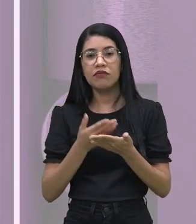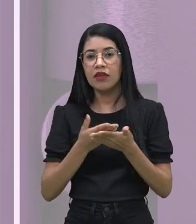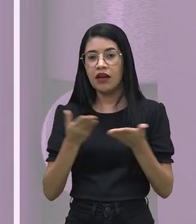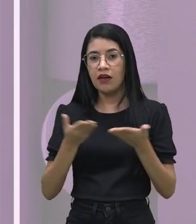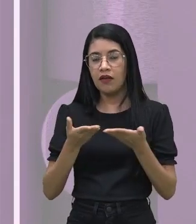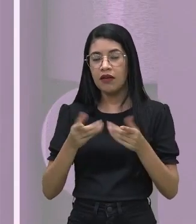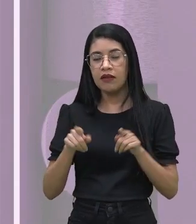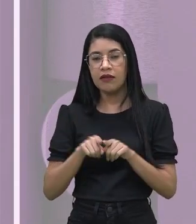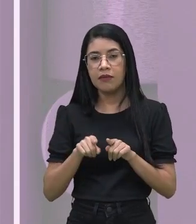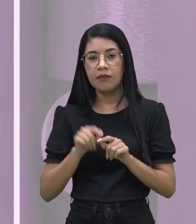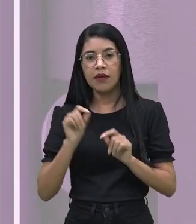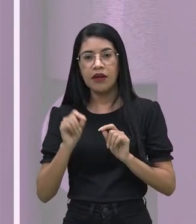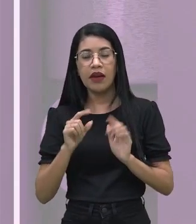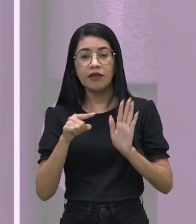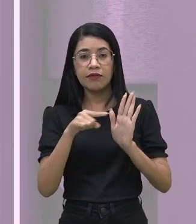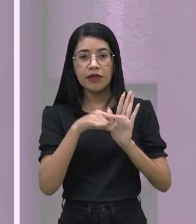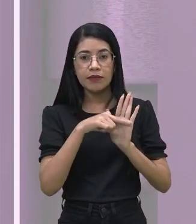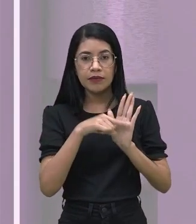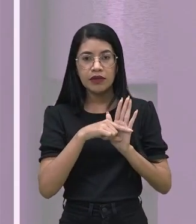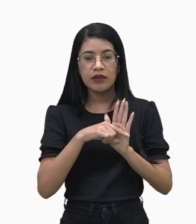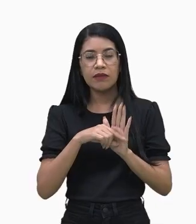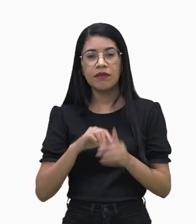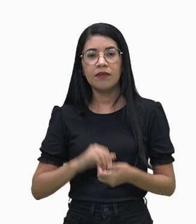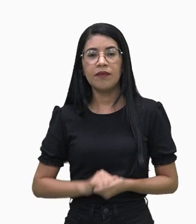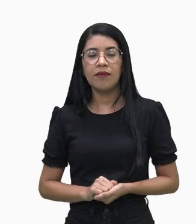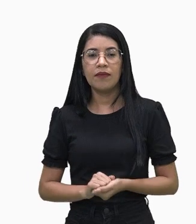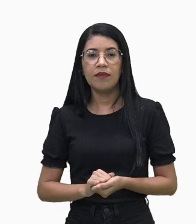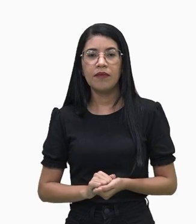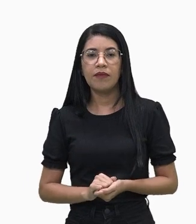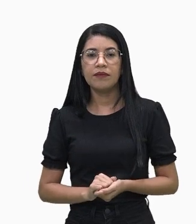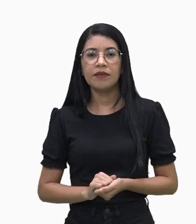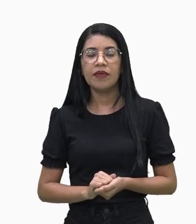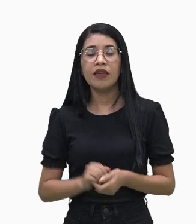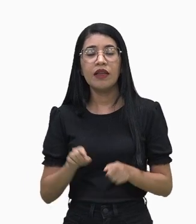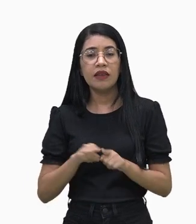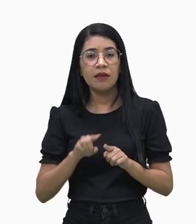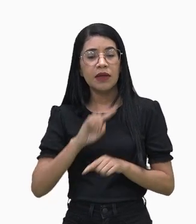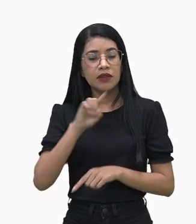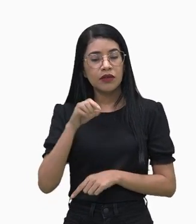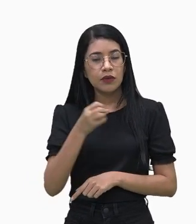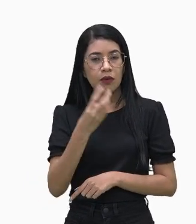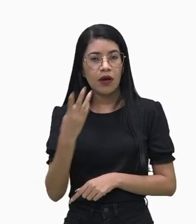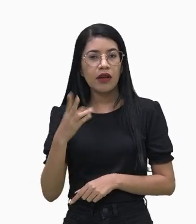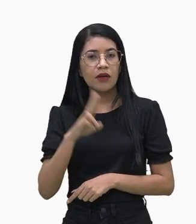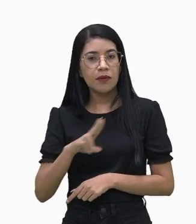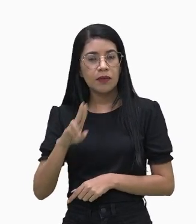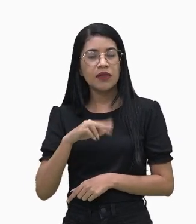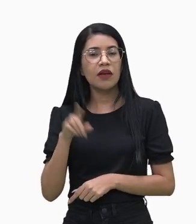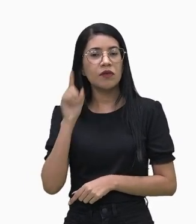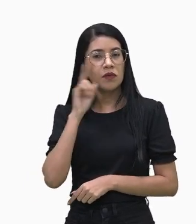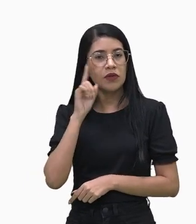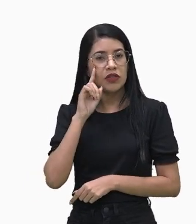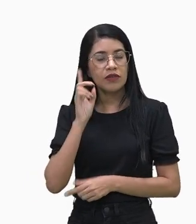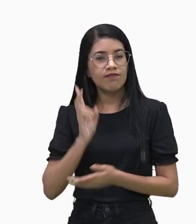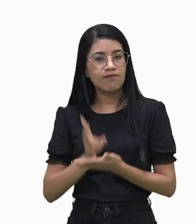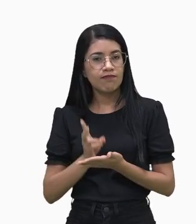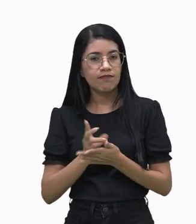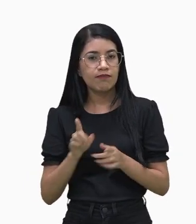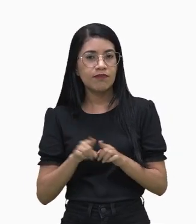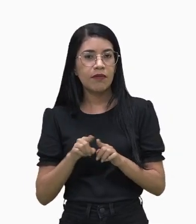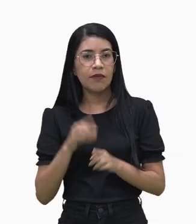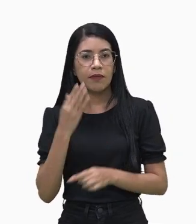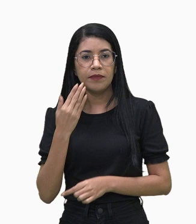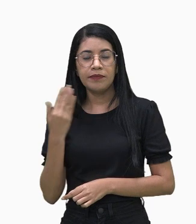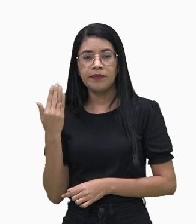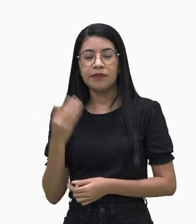estudos, vamos lá em subtração de números decimais, também muito usado no nosso dia a dia. Acompanhe a